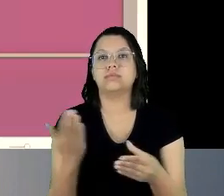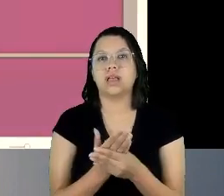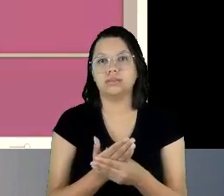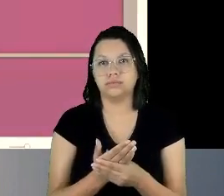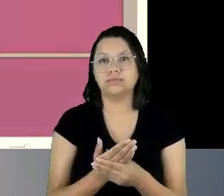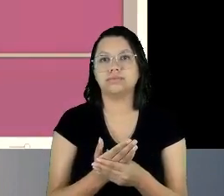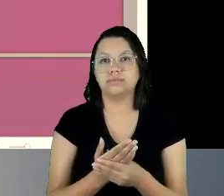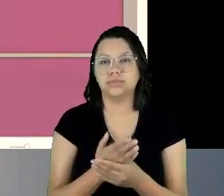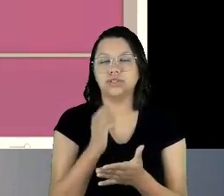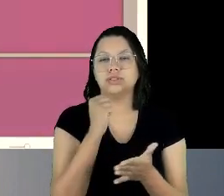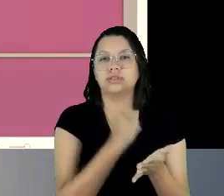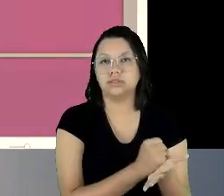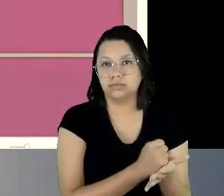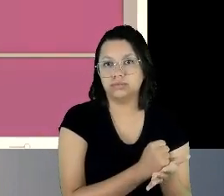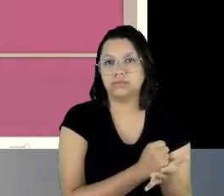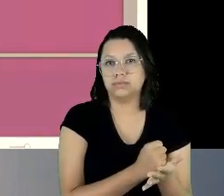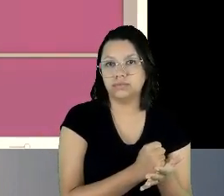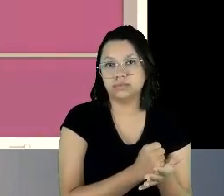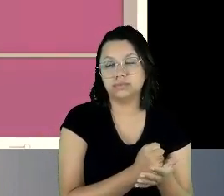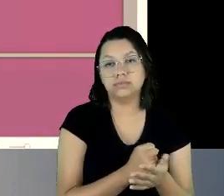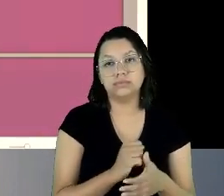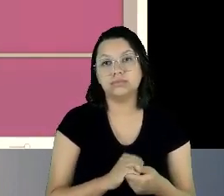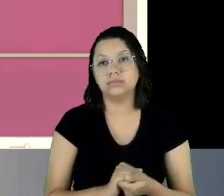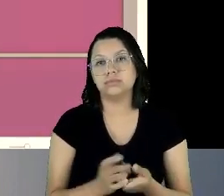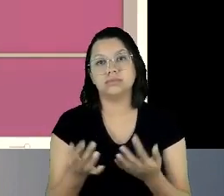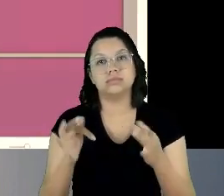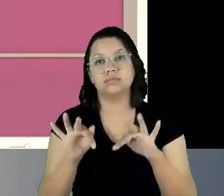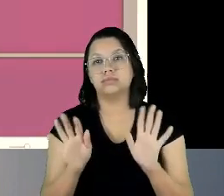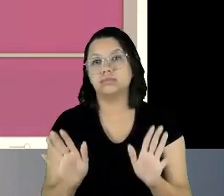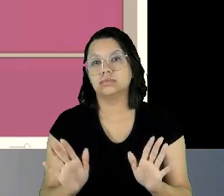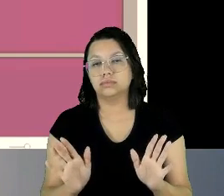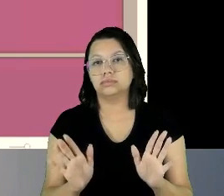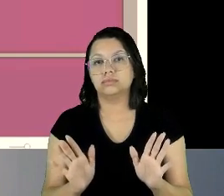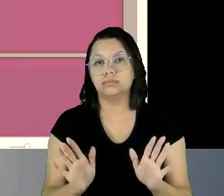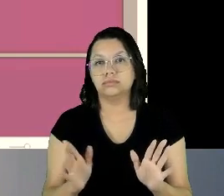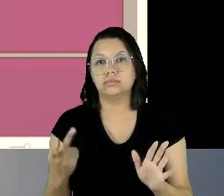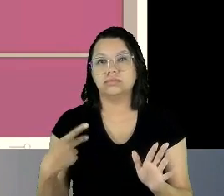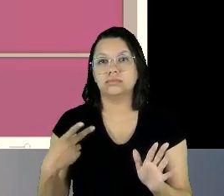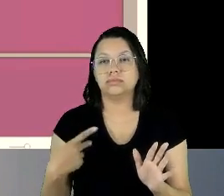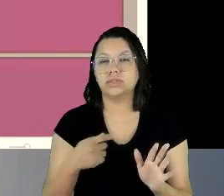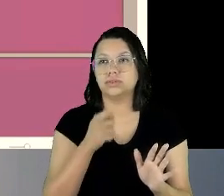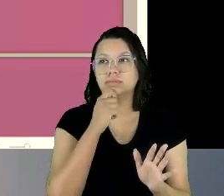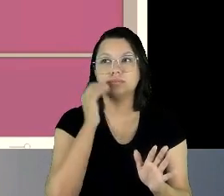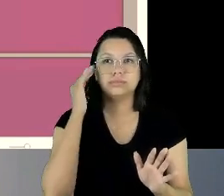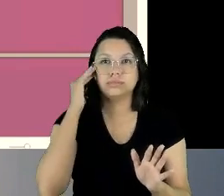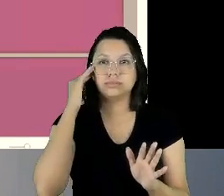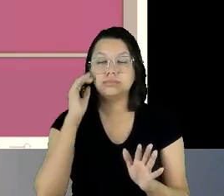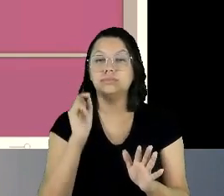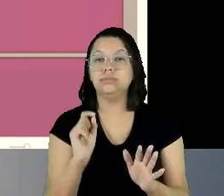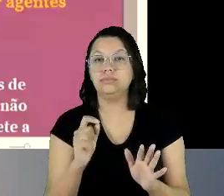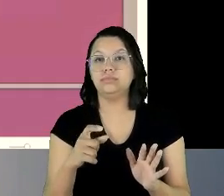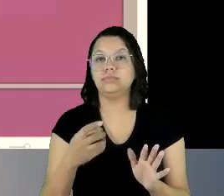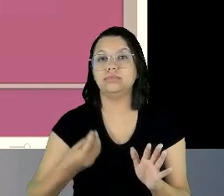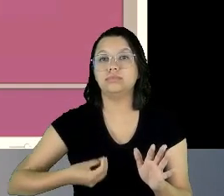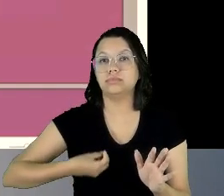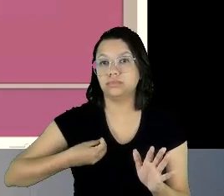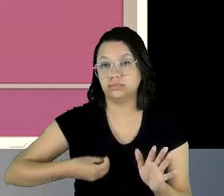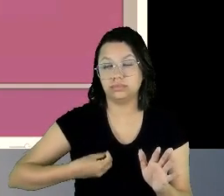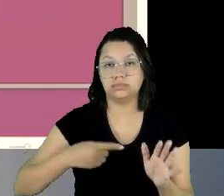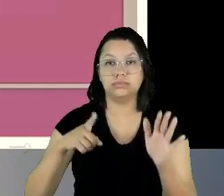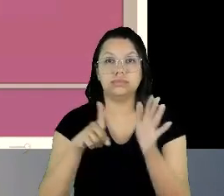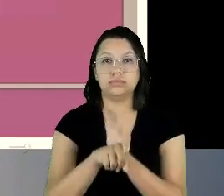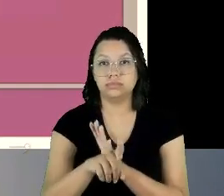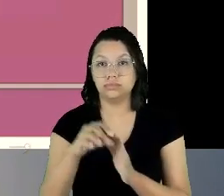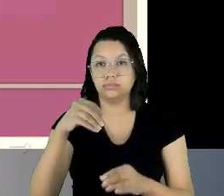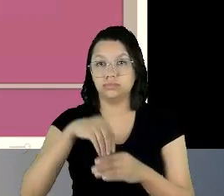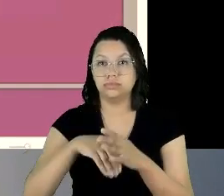casos registrados. Enfim, então a gente ainda entende que existem